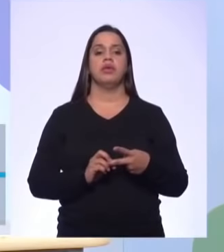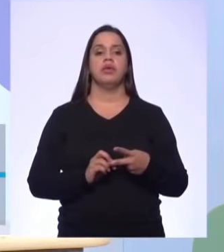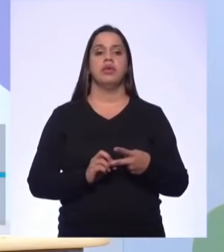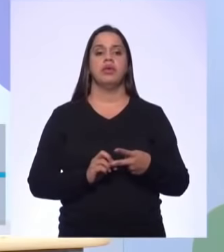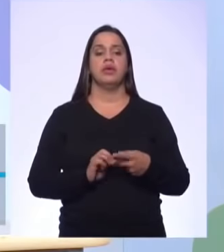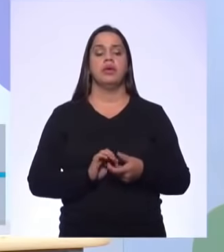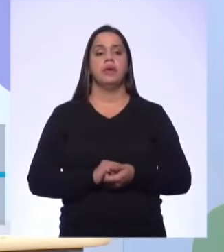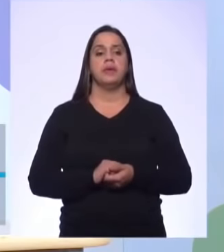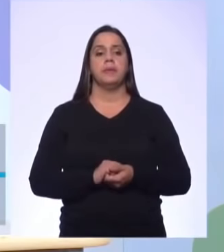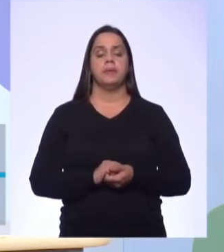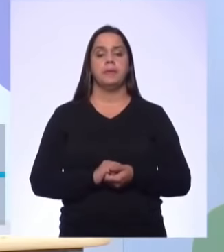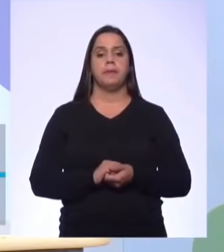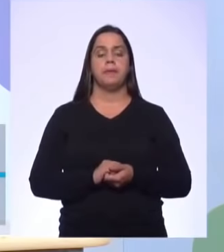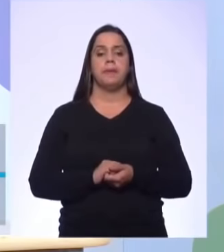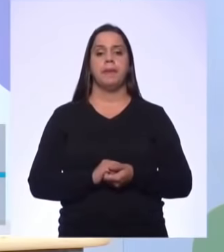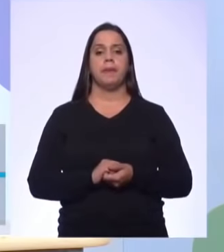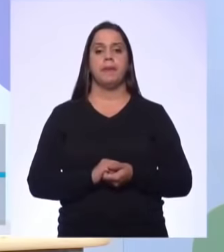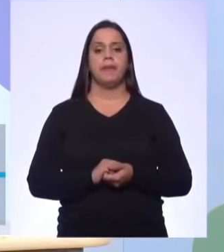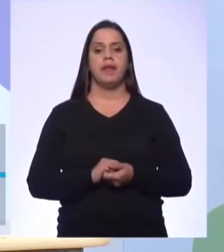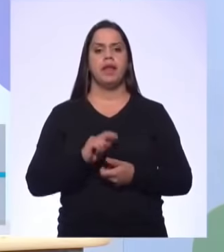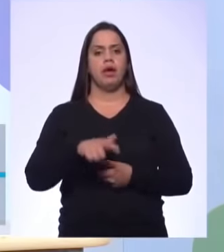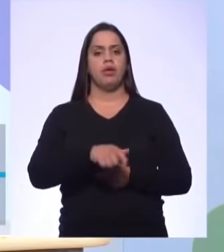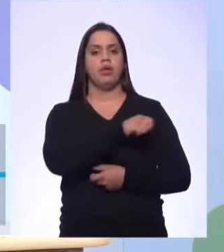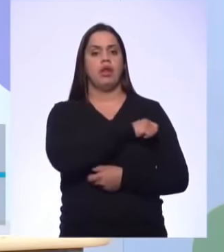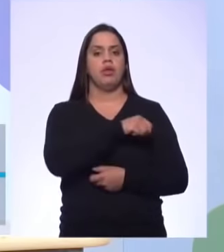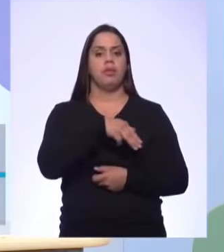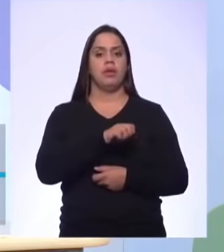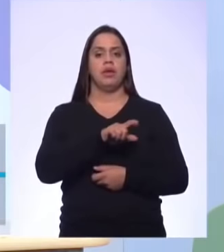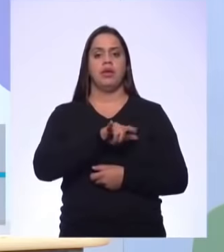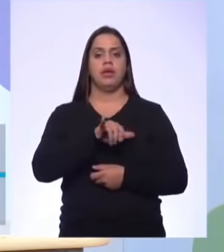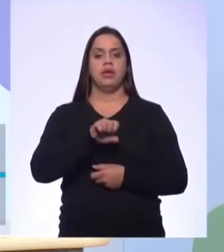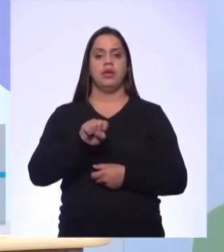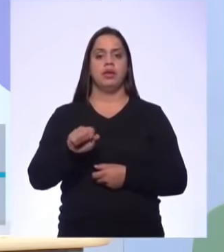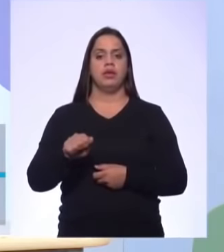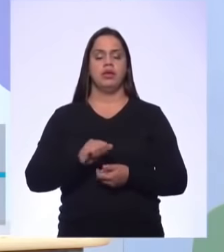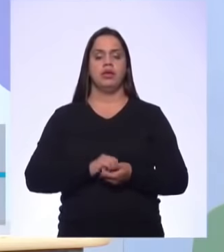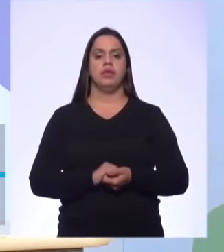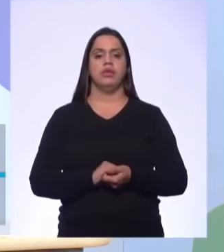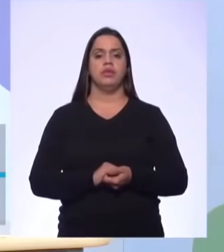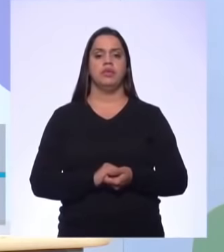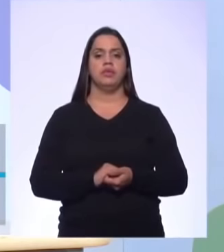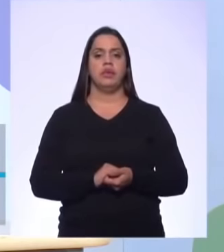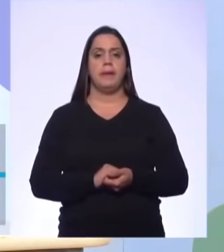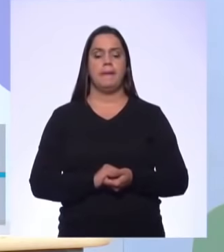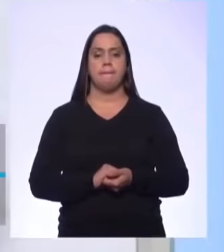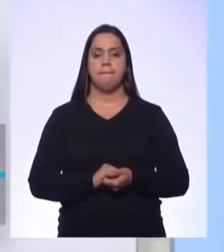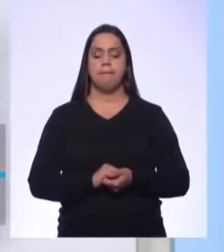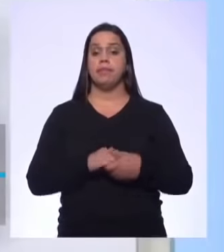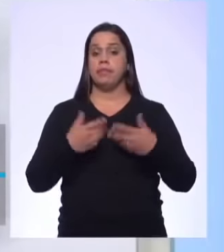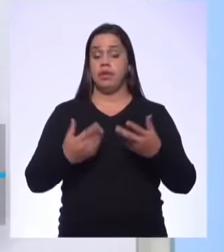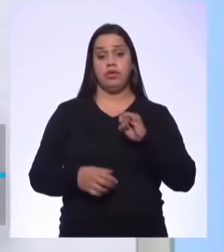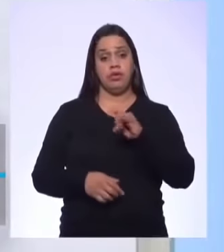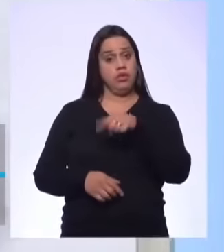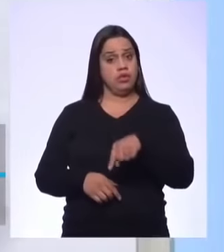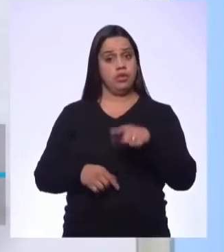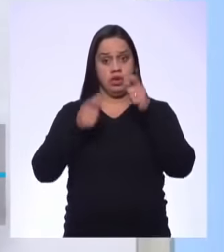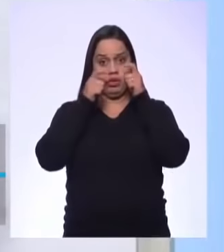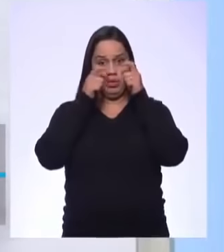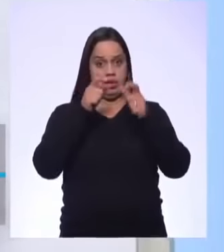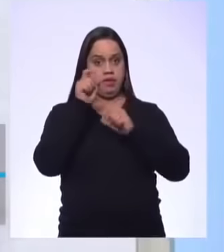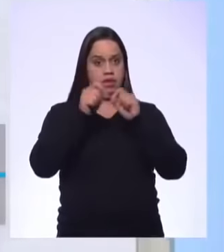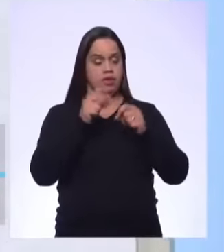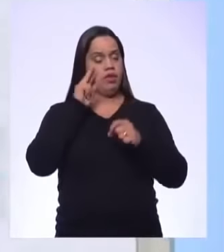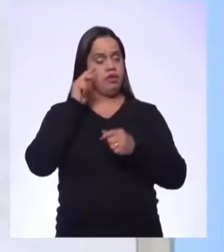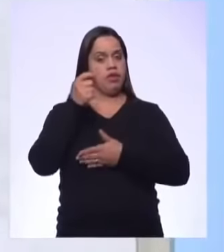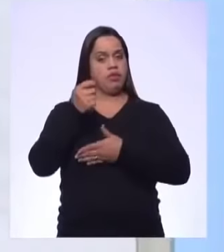cells. E a Melissa respondeu, cells are organisms. Se vocês observarem, o diretor vai colocar